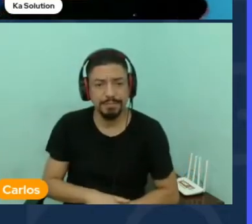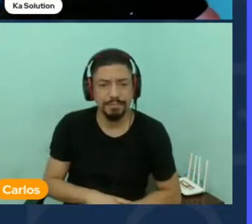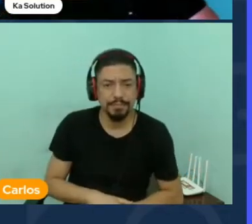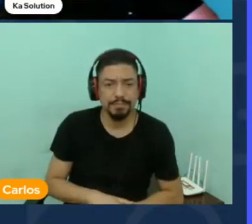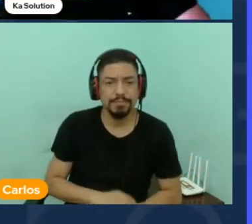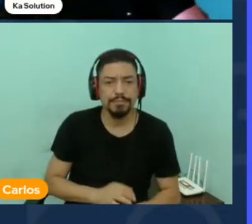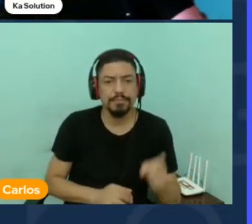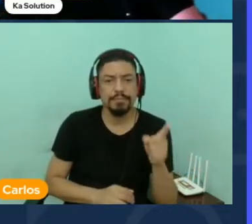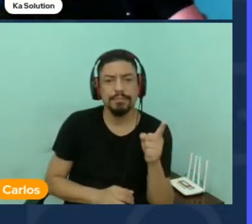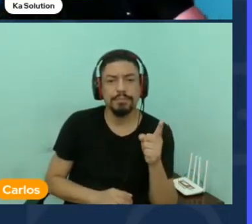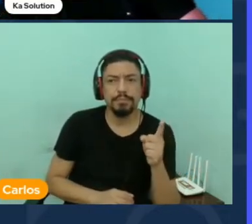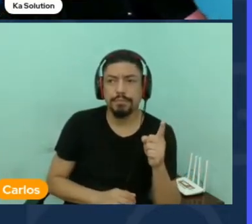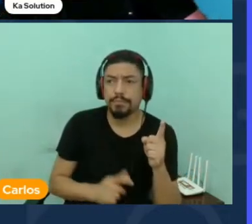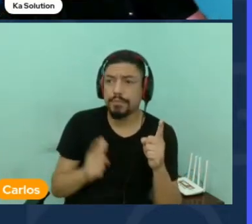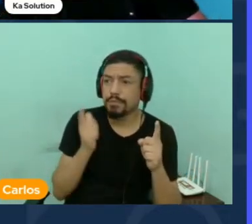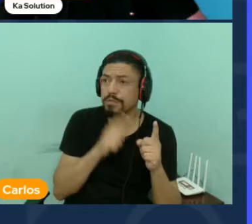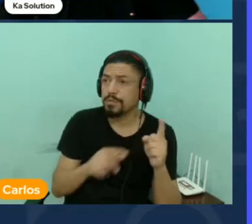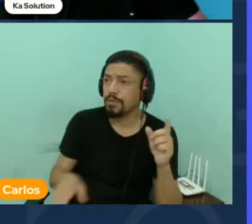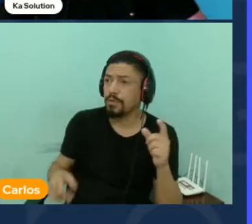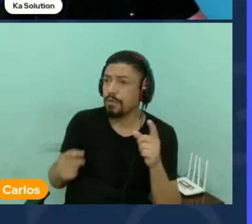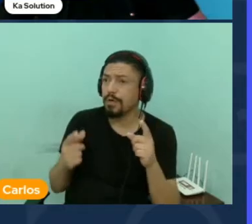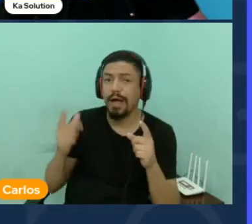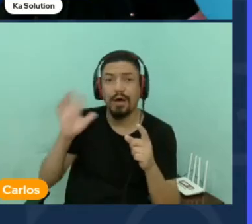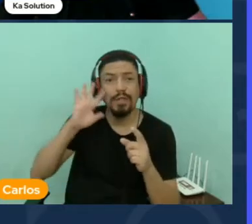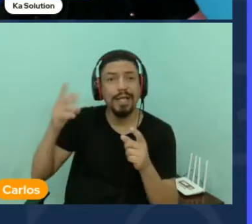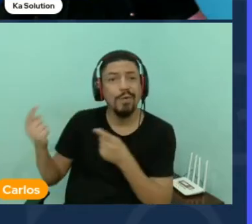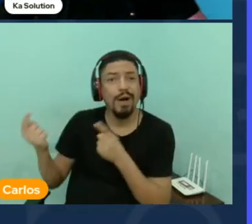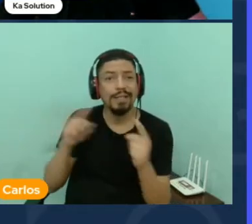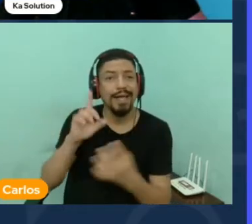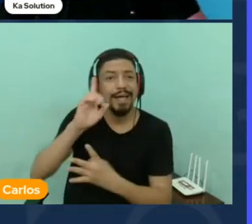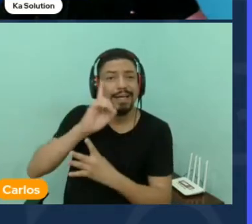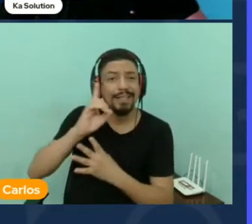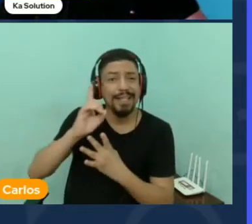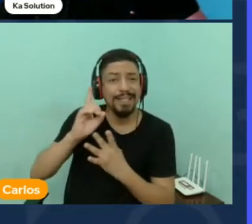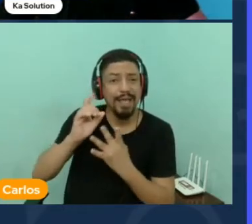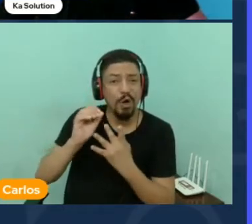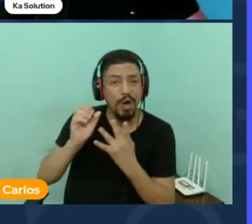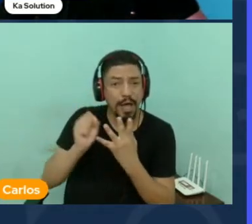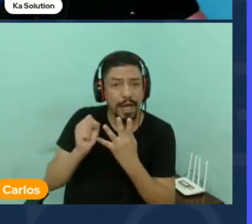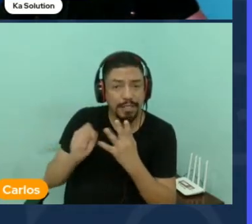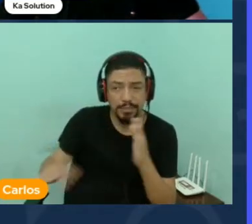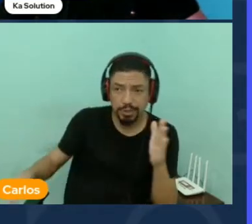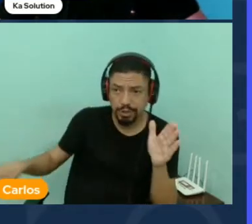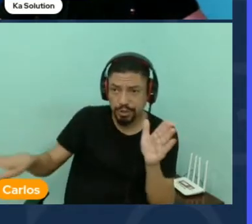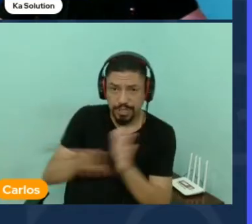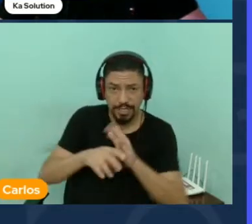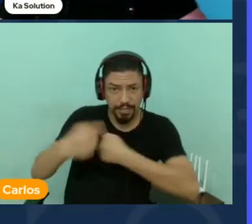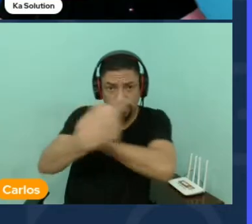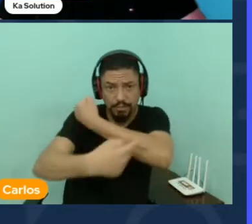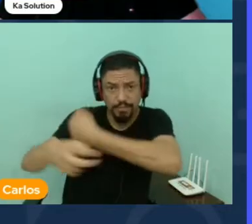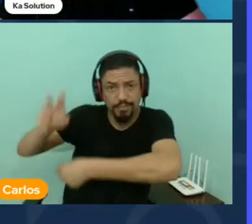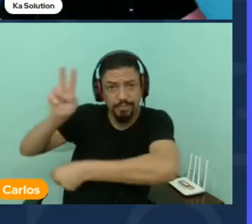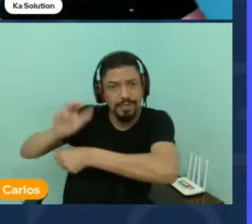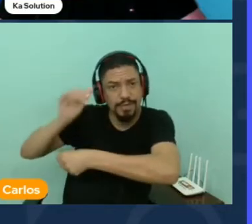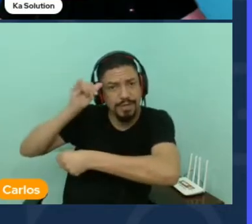um ataque no meu ambiente de negação de serviço, ele já bate aqui no Shield e nem